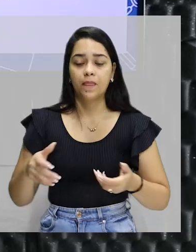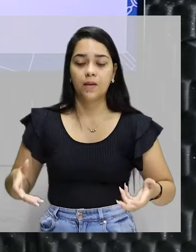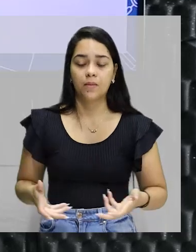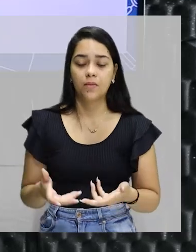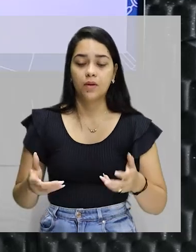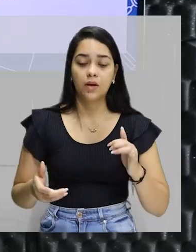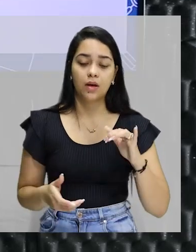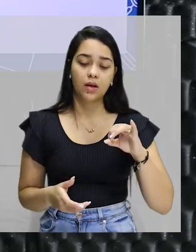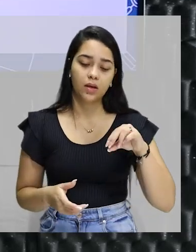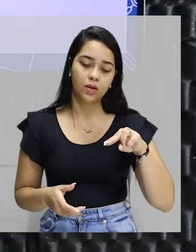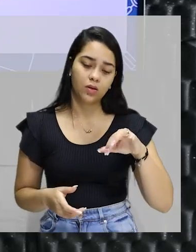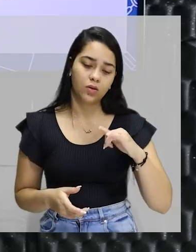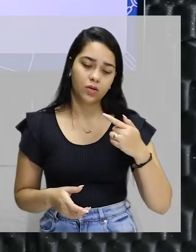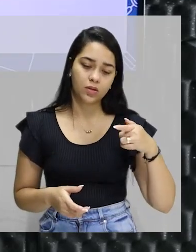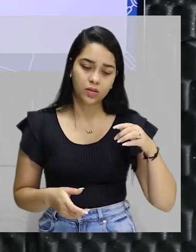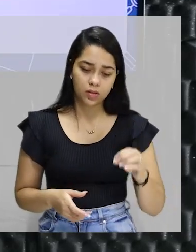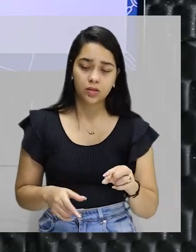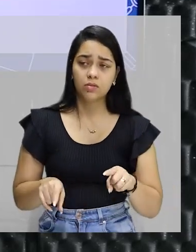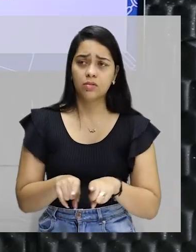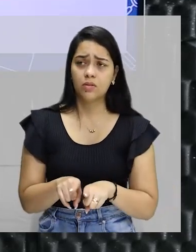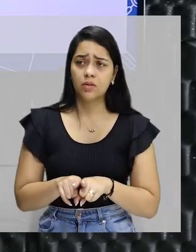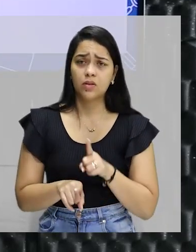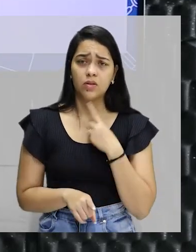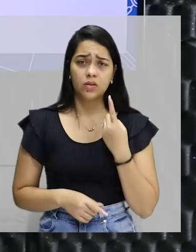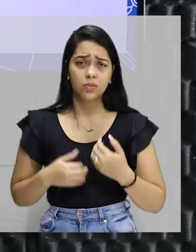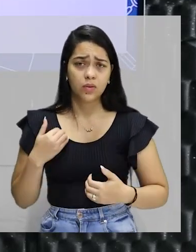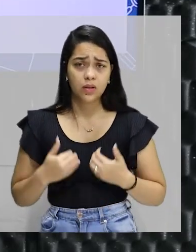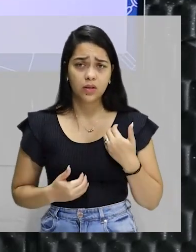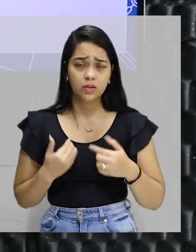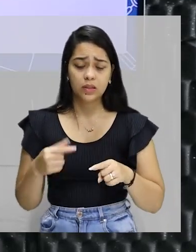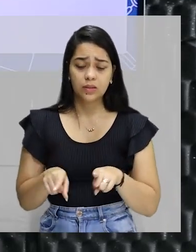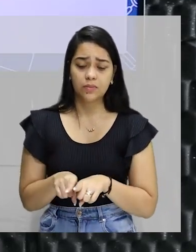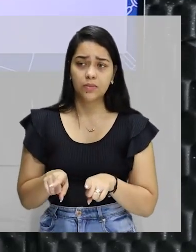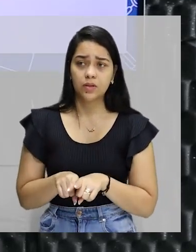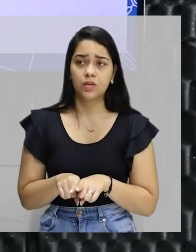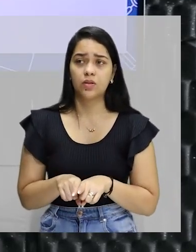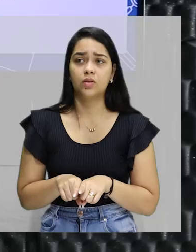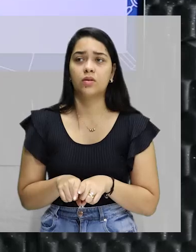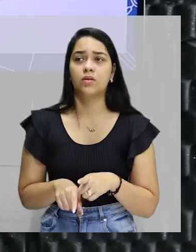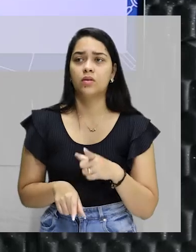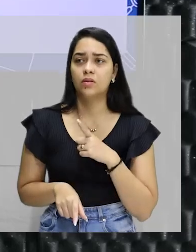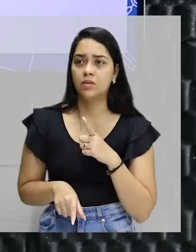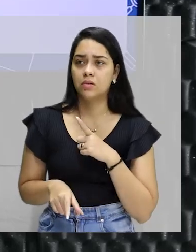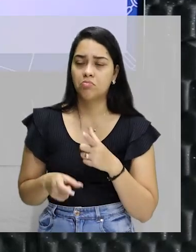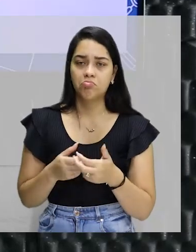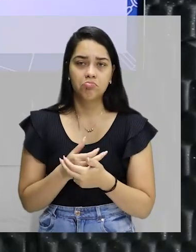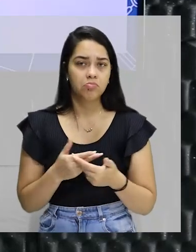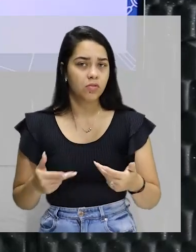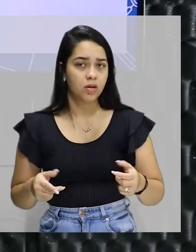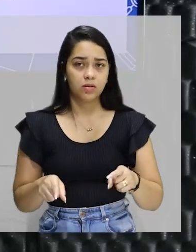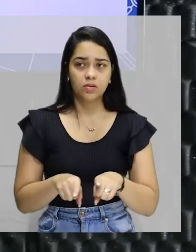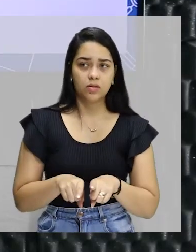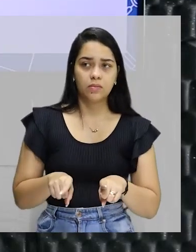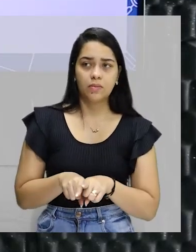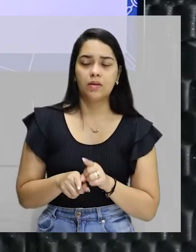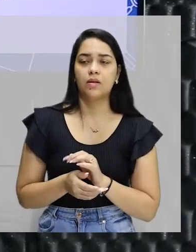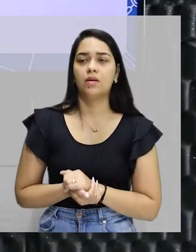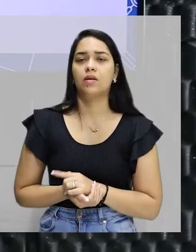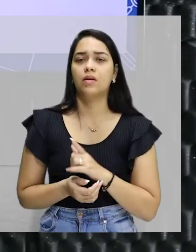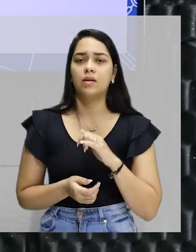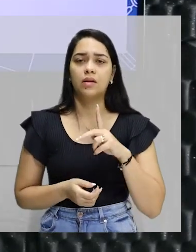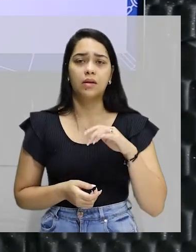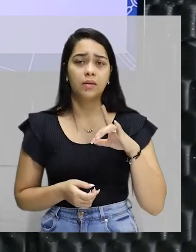a ionização, né? Então, as moléculas do nosso corpo, proteínas, os carboidratos, os lipídios, né?